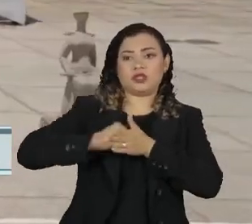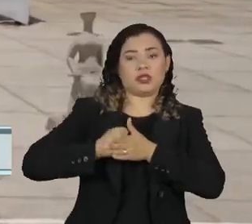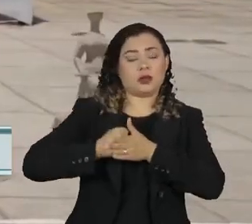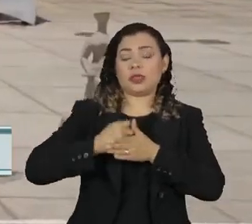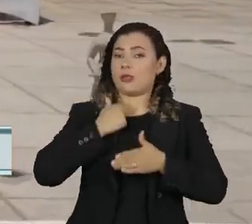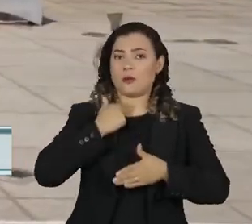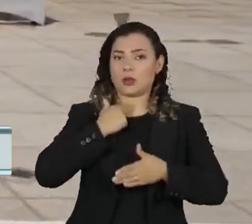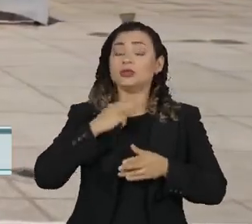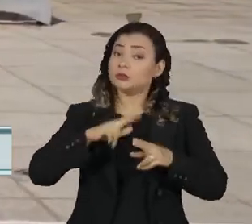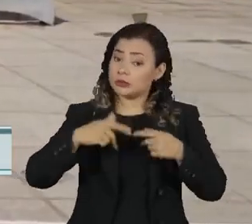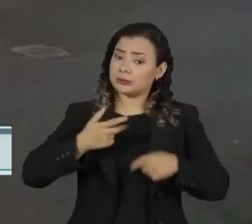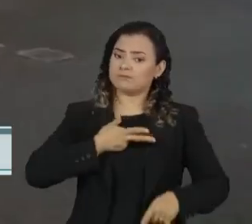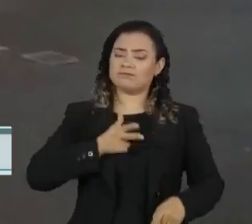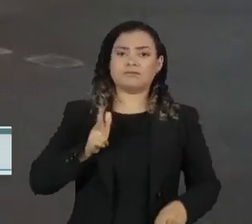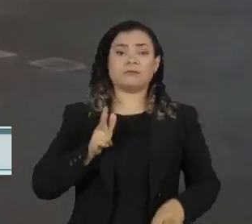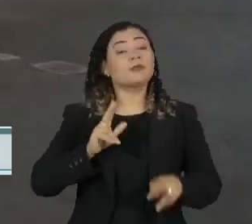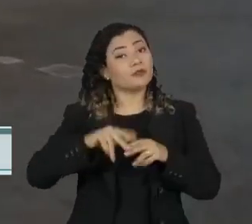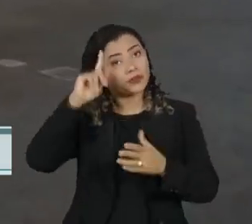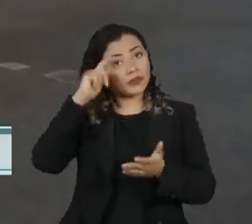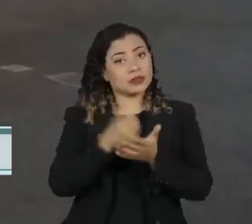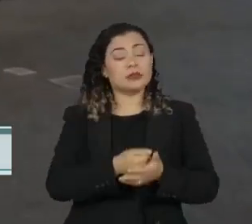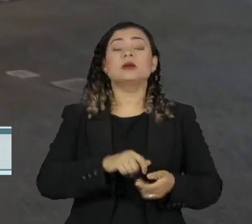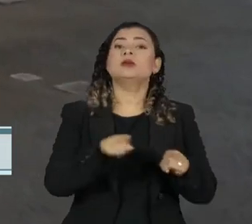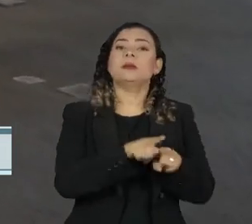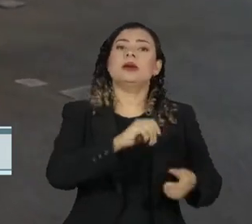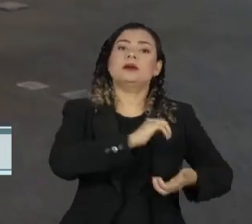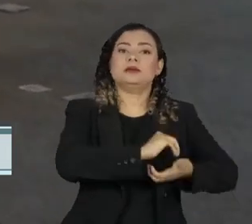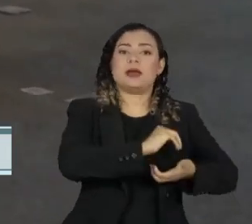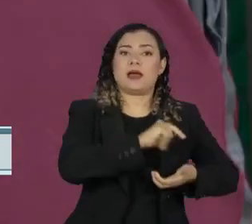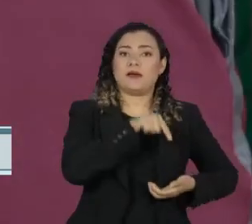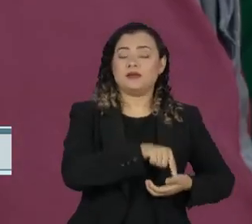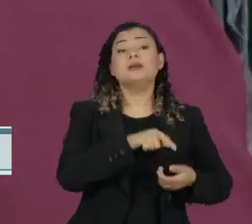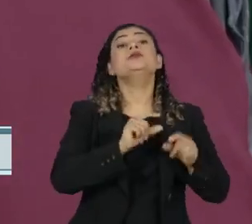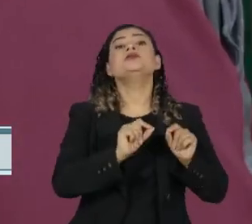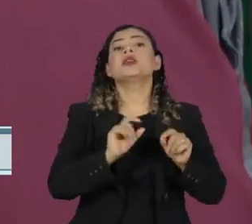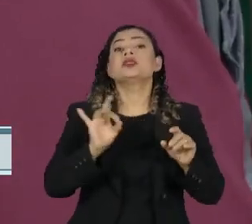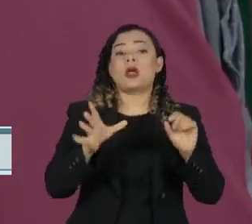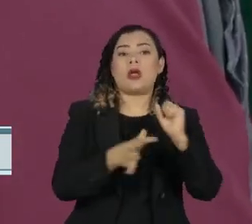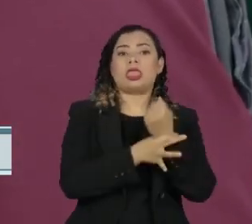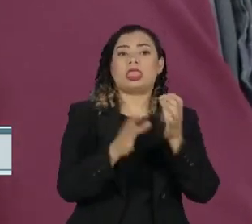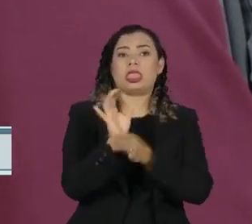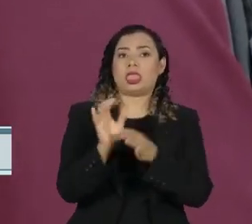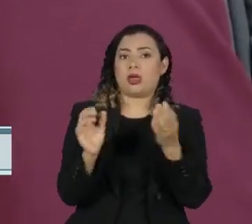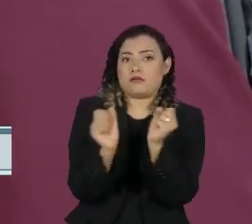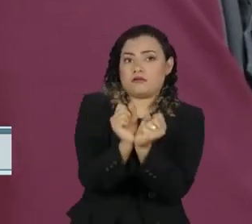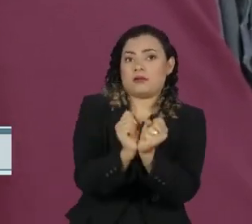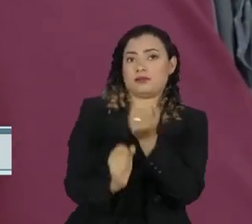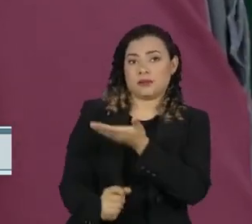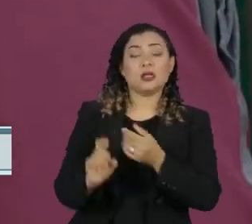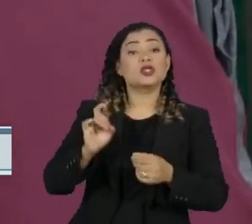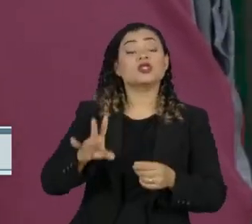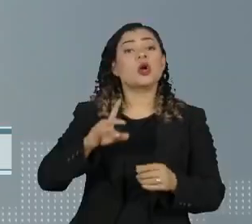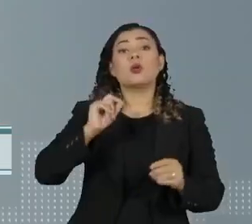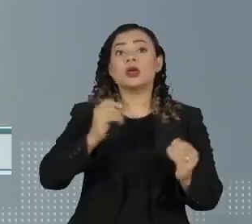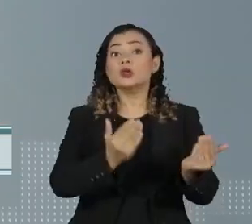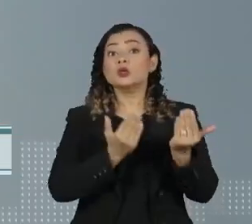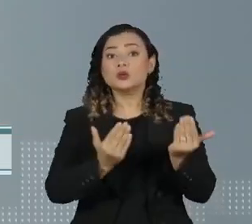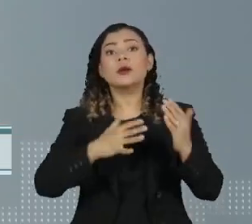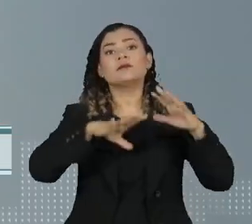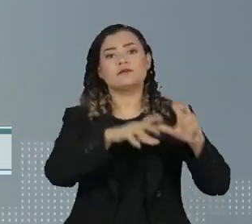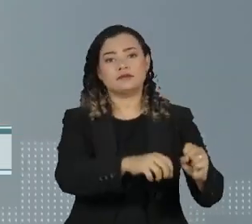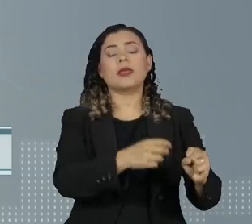a liminar determina o comprimento de determinação do Supremo Tribunal Federal para que somente algemas sejam utilizadas na prisão de suspeitos